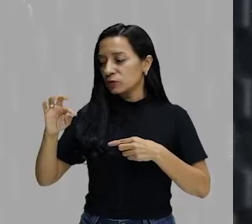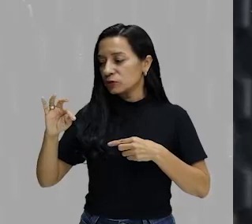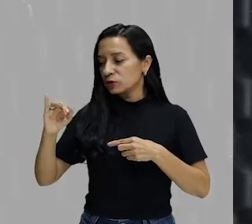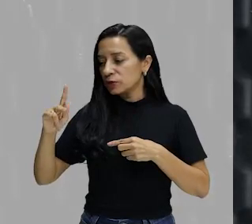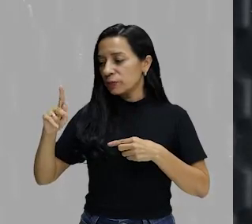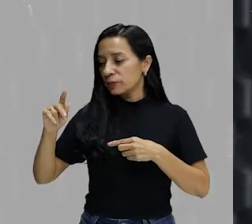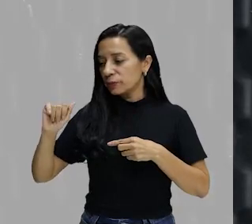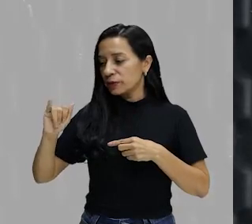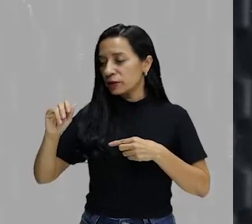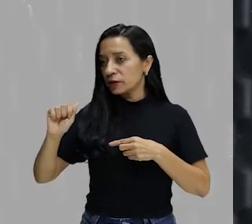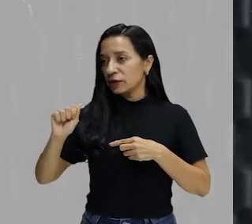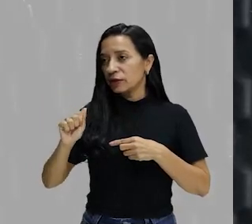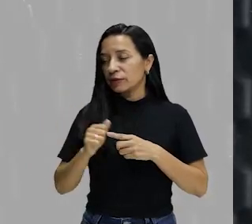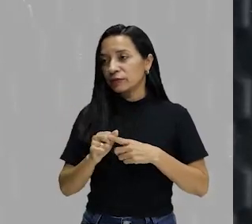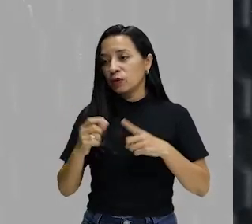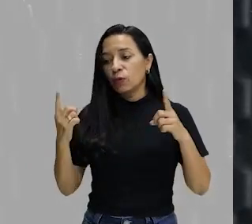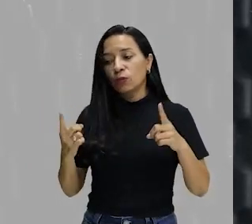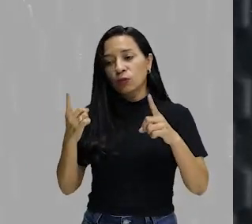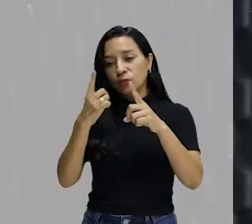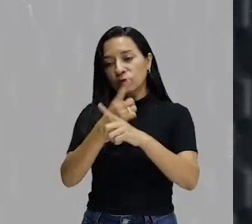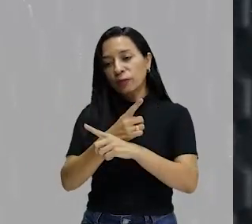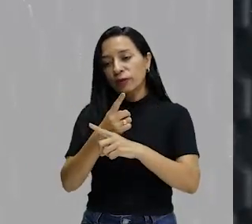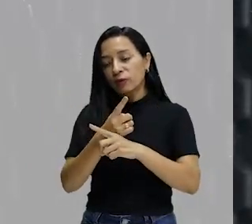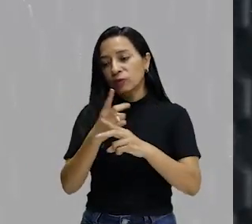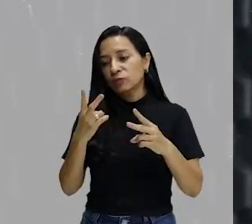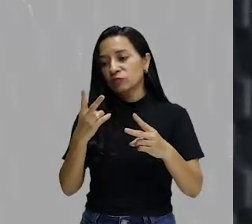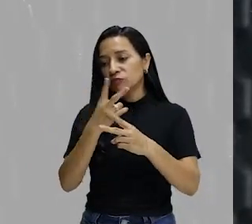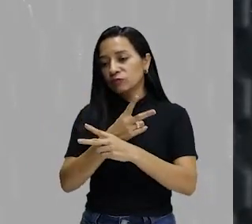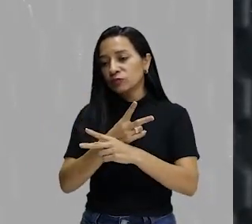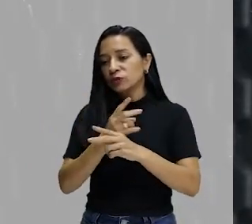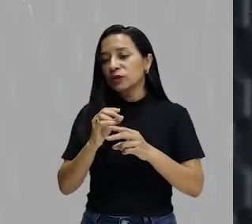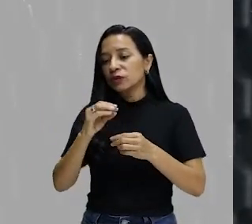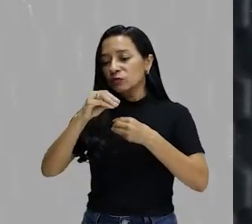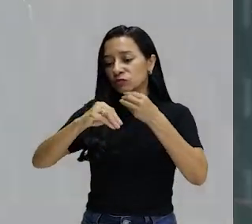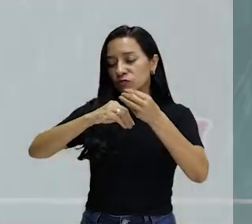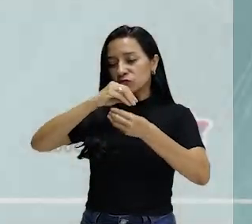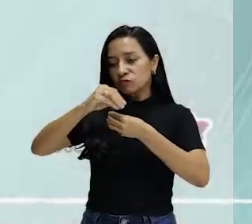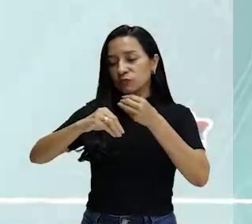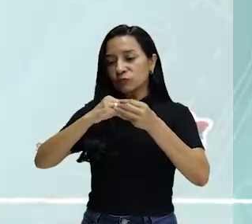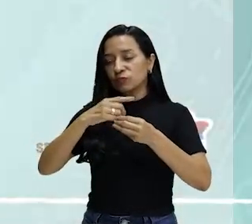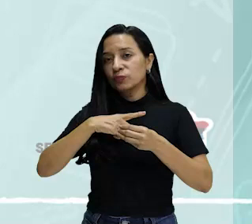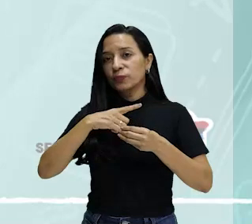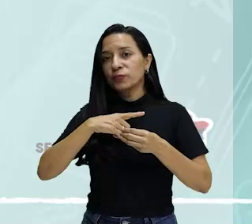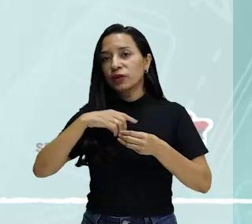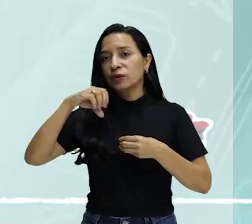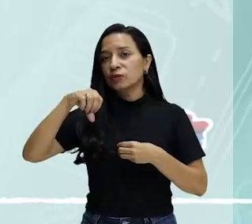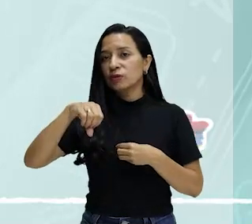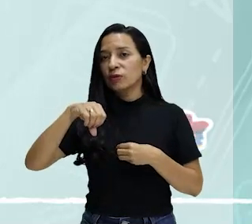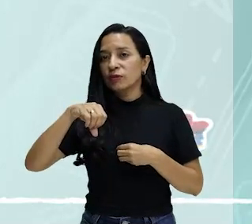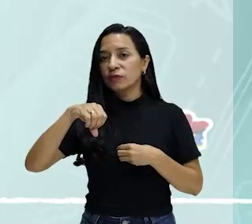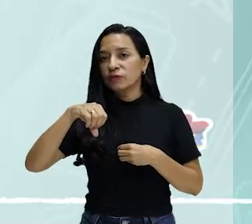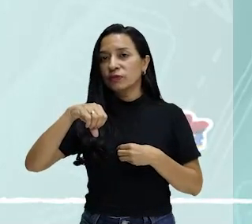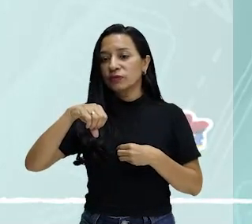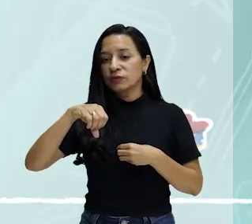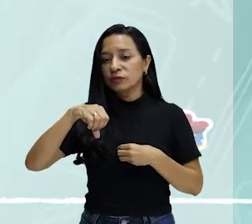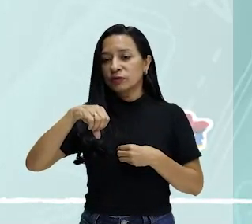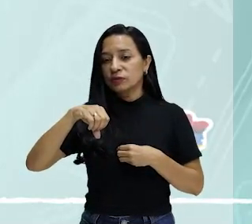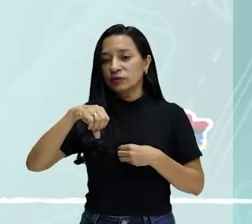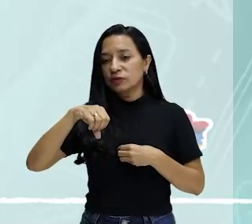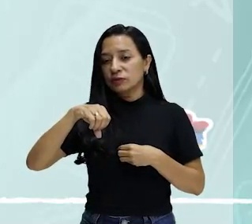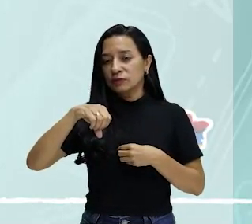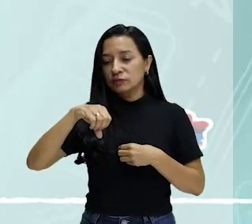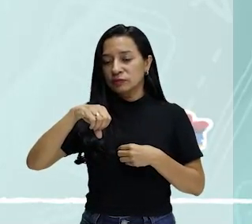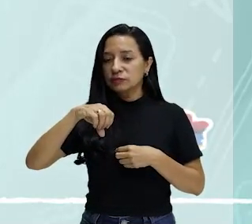entre dois indivíduos duplo heterozigotos, eu vou ter a formação de 9 sobre